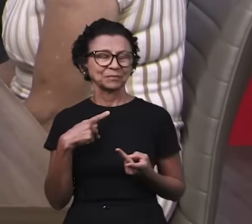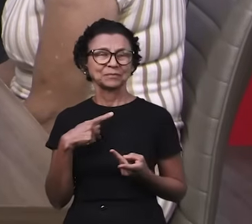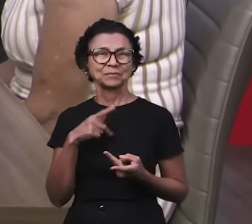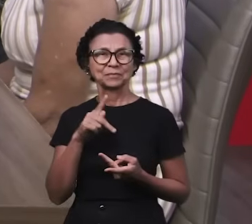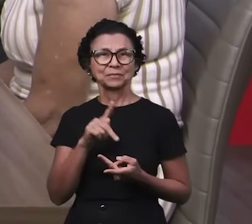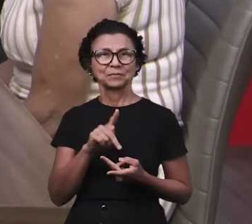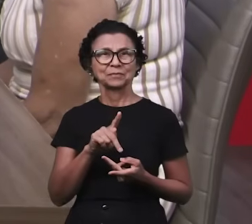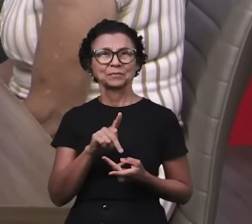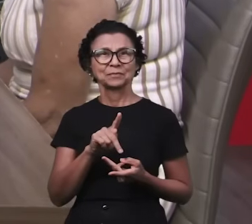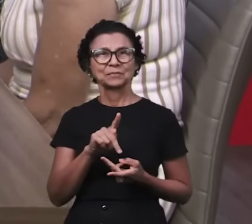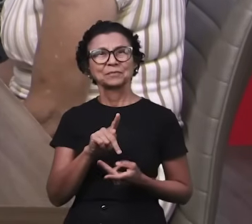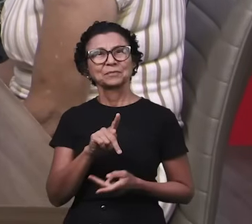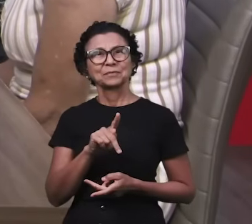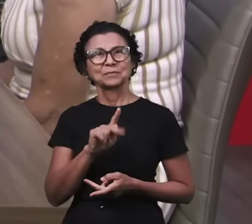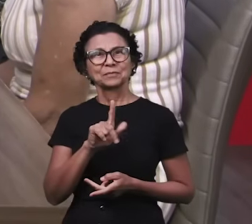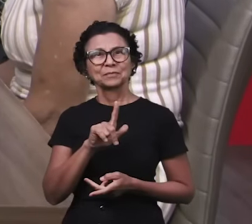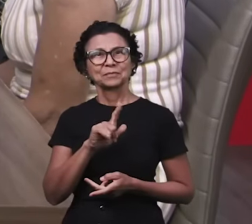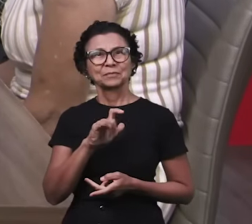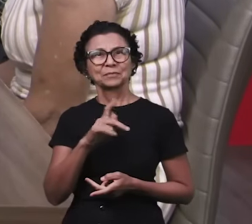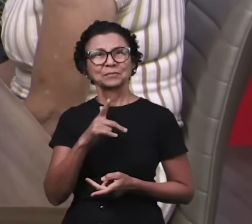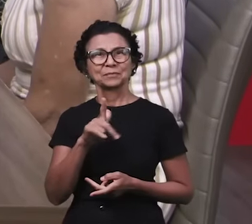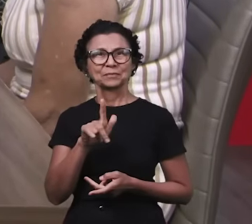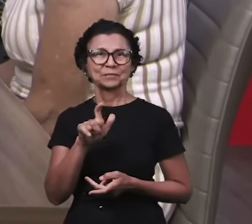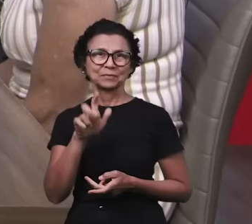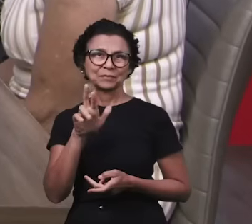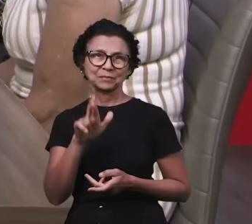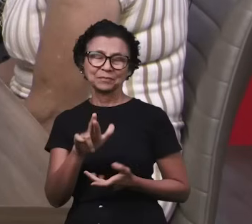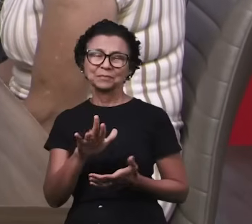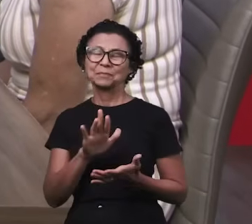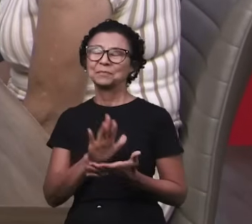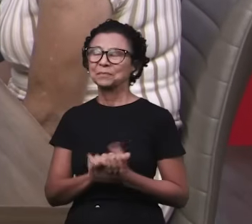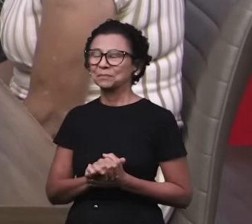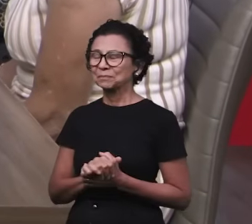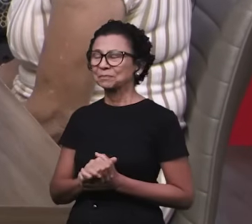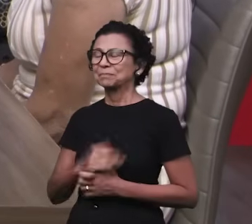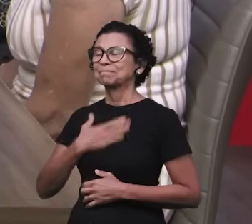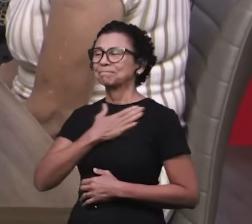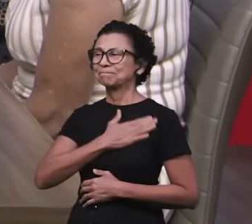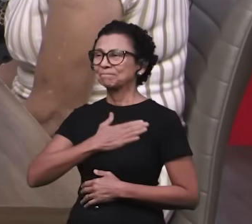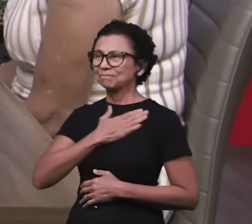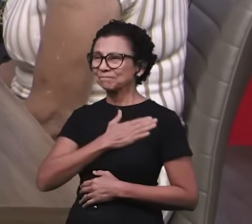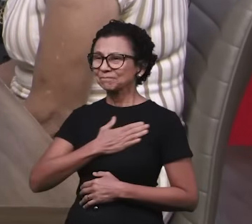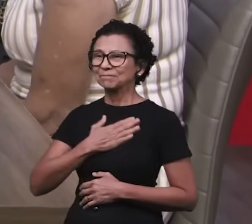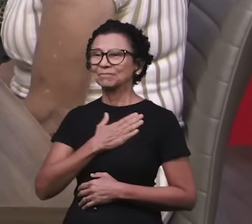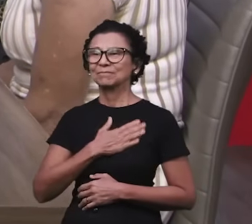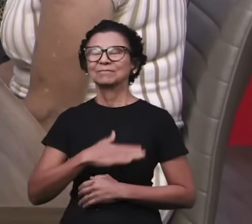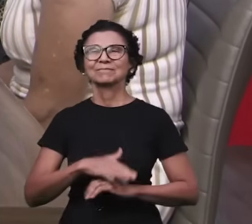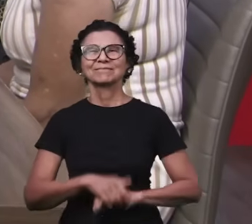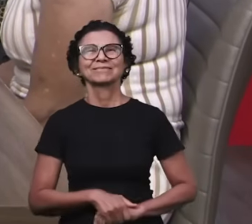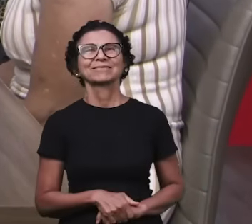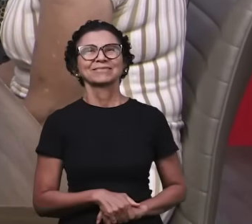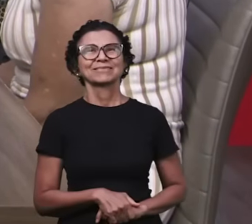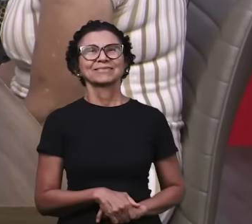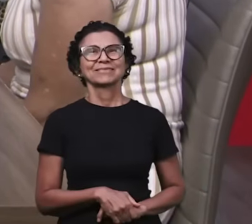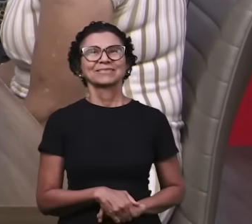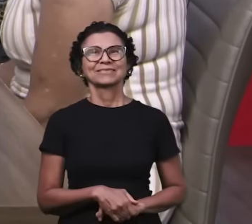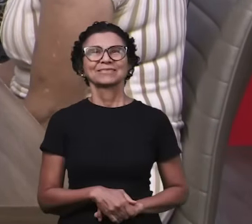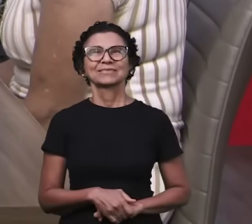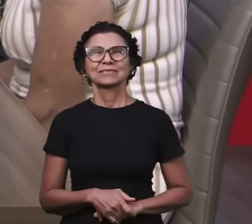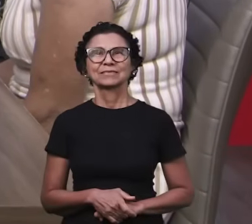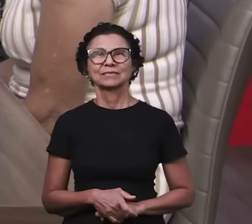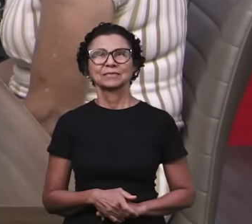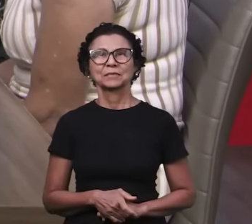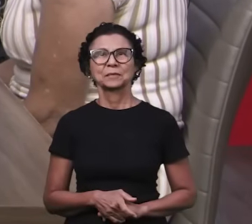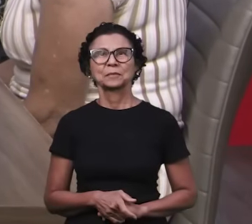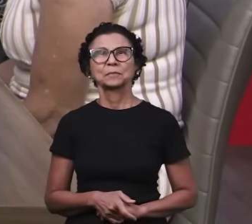o Antônio. Amém. Pode ser um prazer estarmos com vocês, tá? alegria toda nossa. Paz do Senhor, Kézia. Paz do